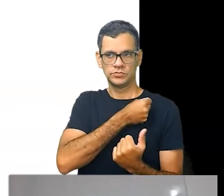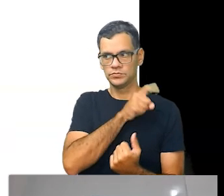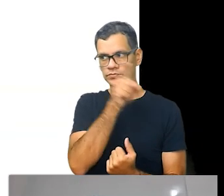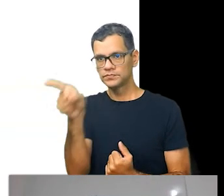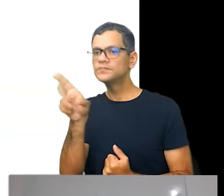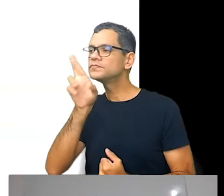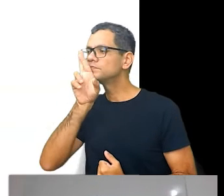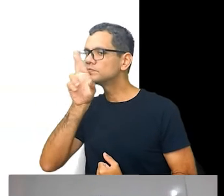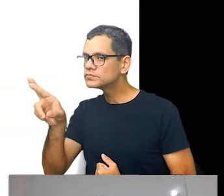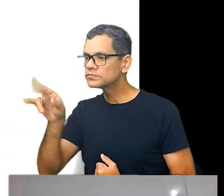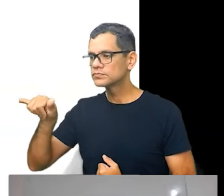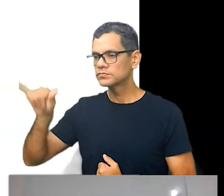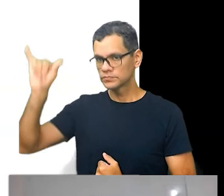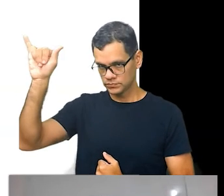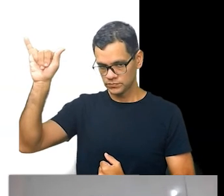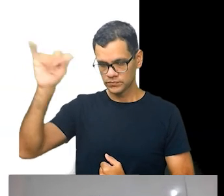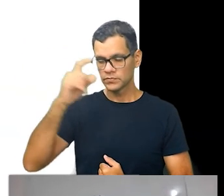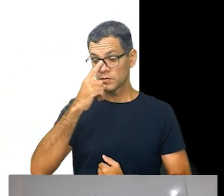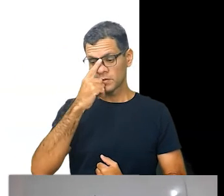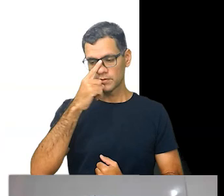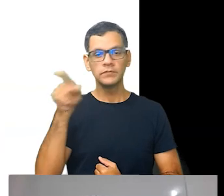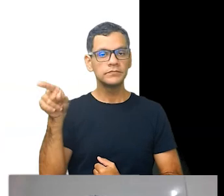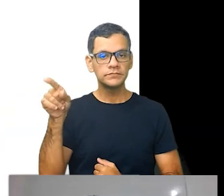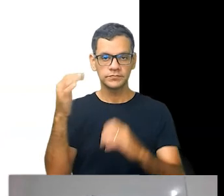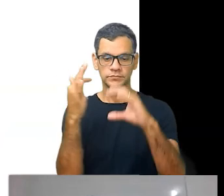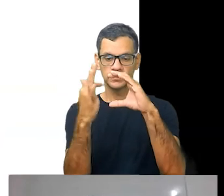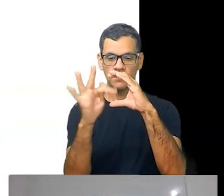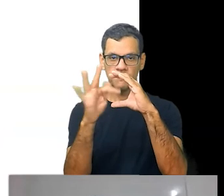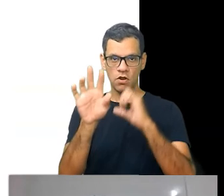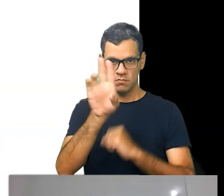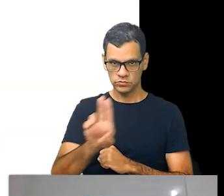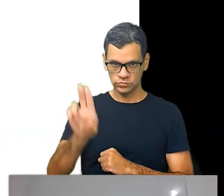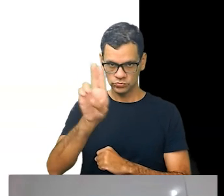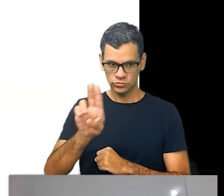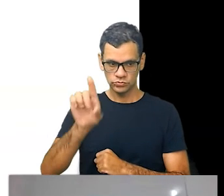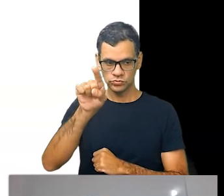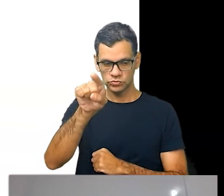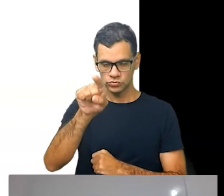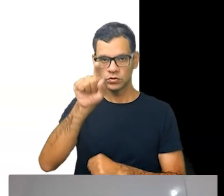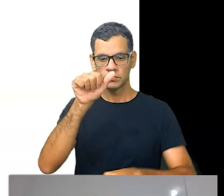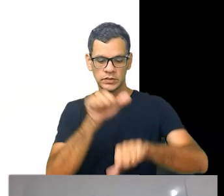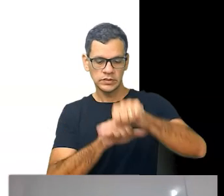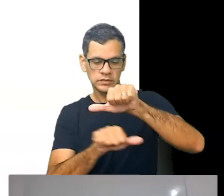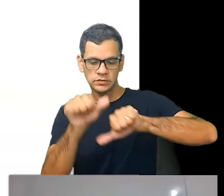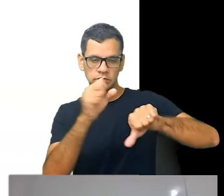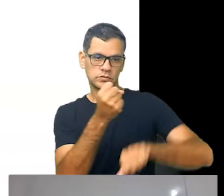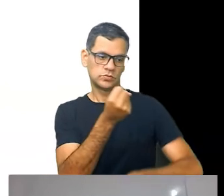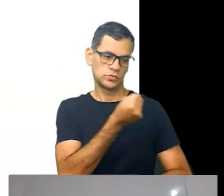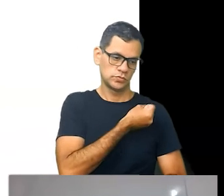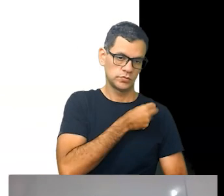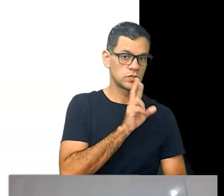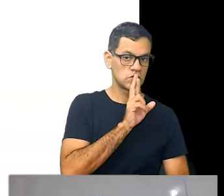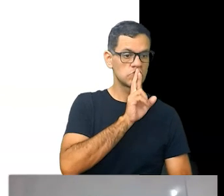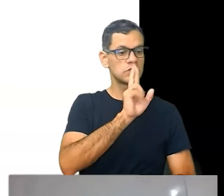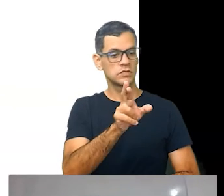conta, no lugar desse x, você substituiu por um número, fez a conta e chegou a resposta lá no y. E essa conta, essa